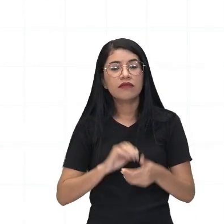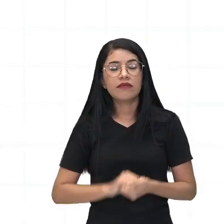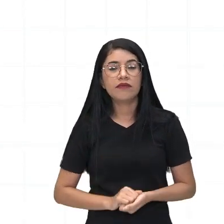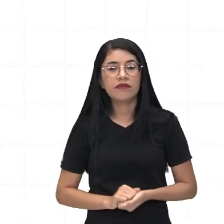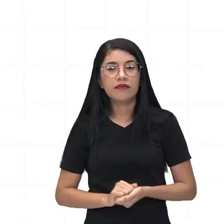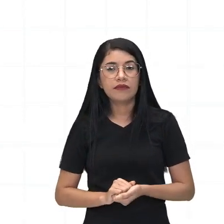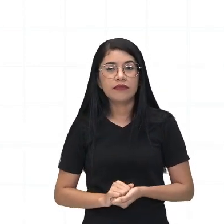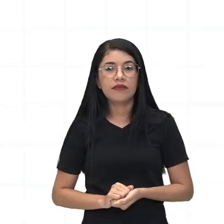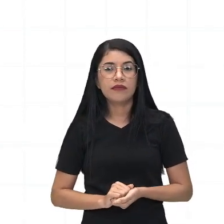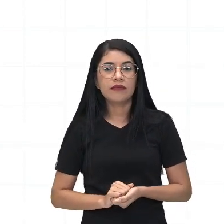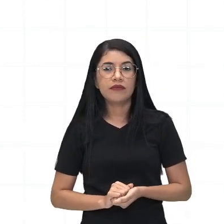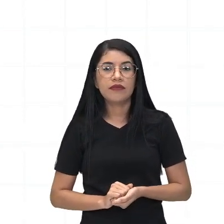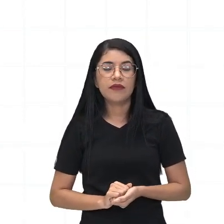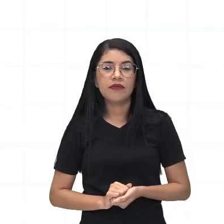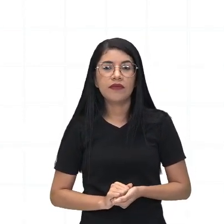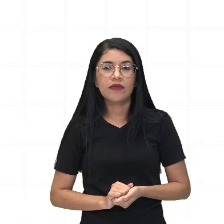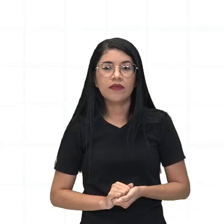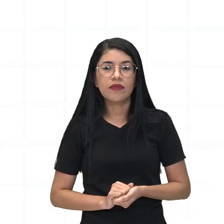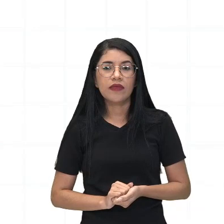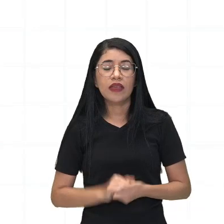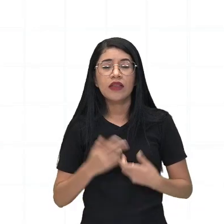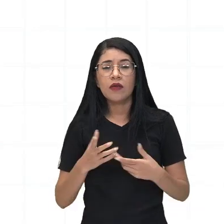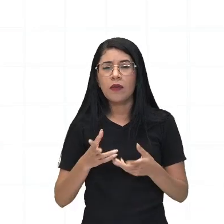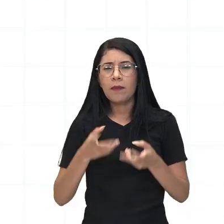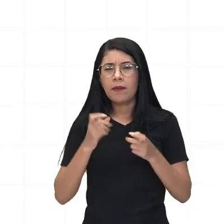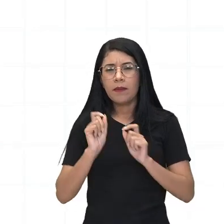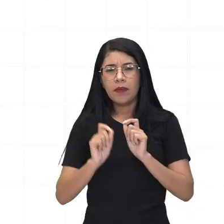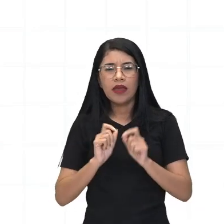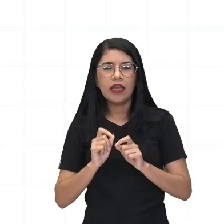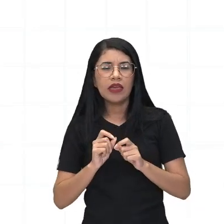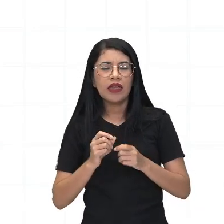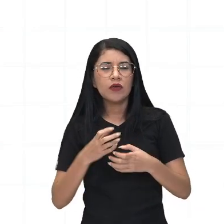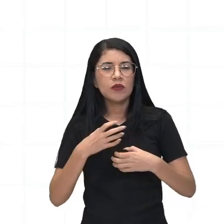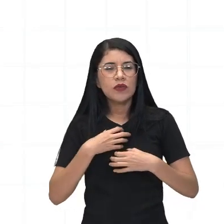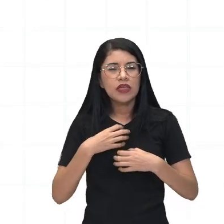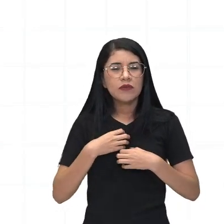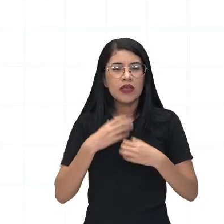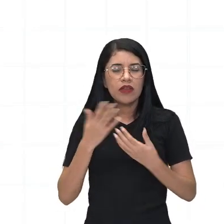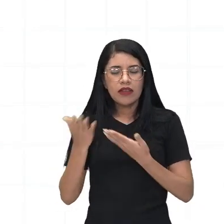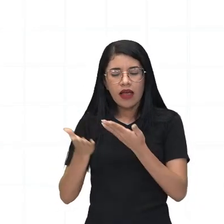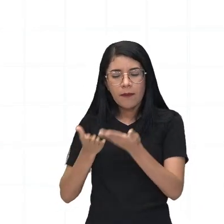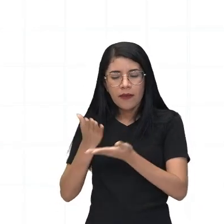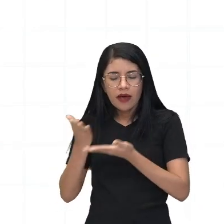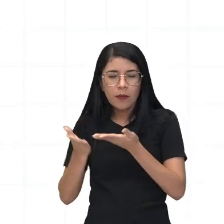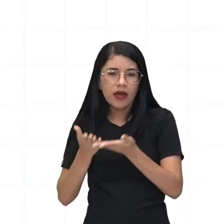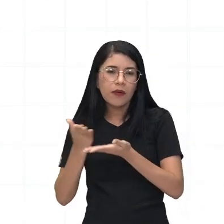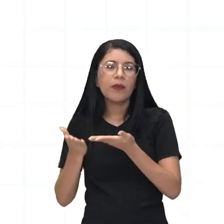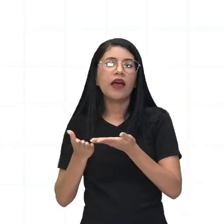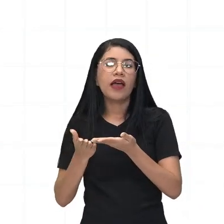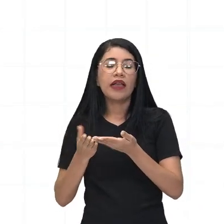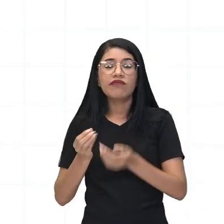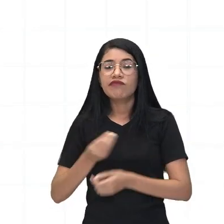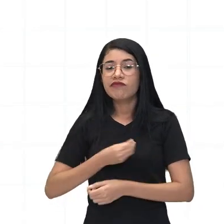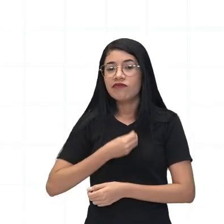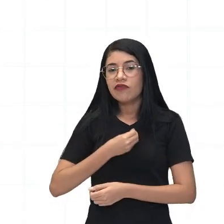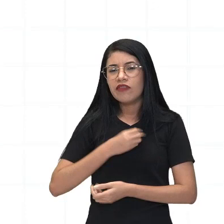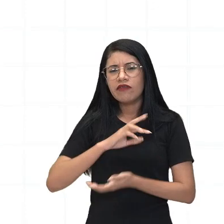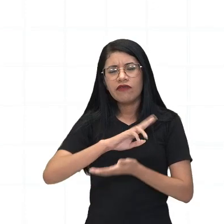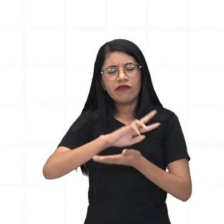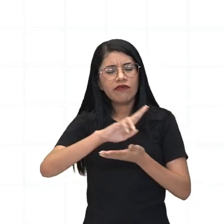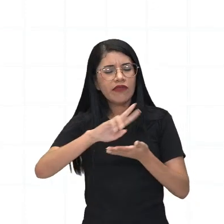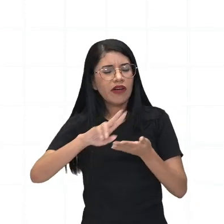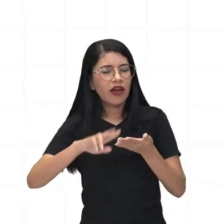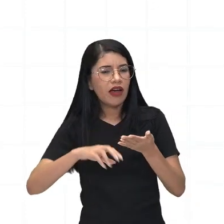Então, neste processo desse sentimento, como ele vai ser muito dedicado e muito atento, ele vai viver as emoções